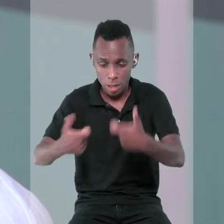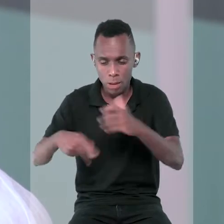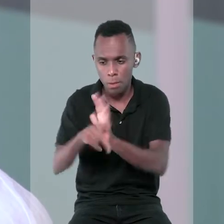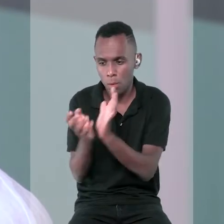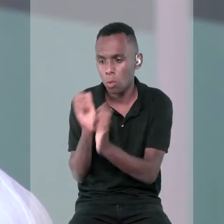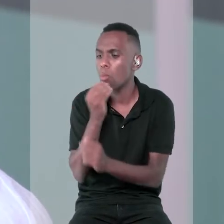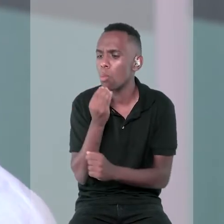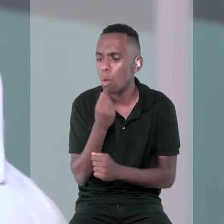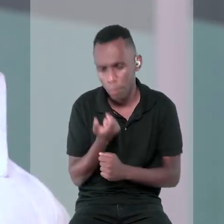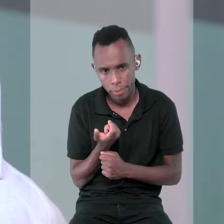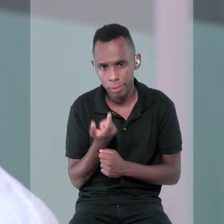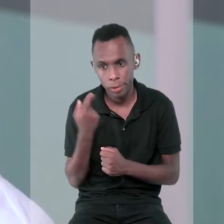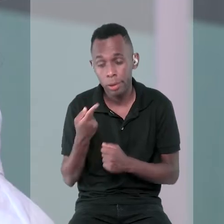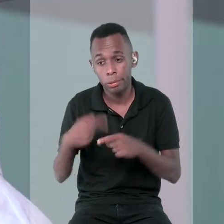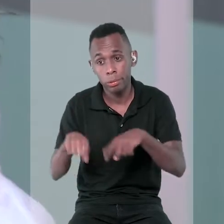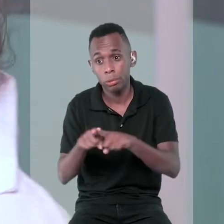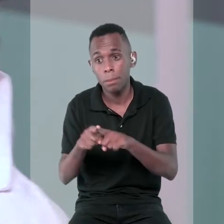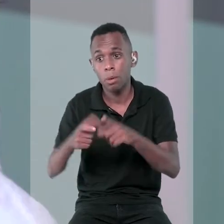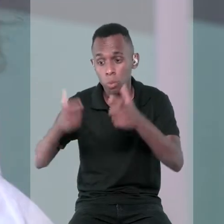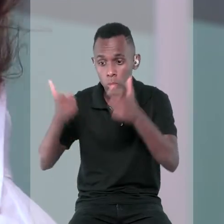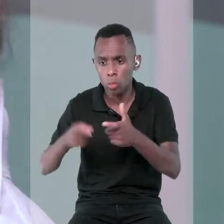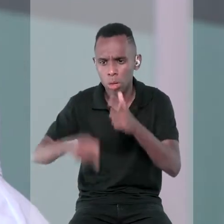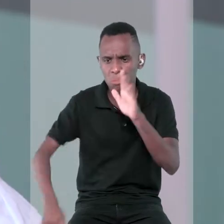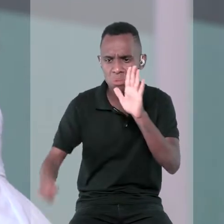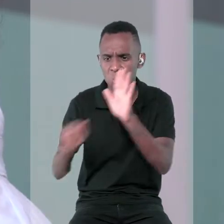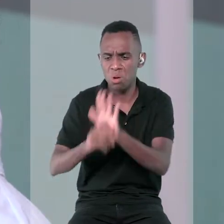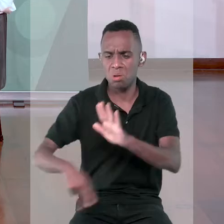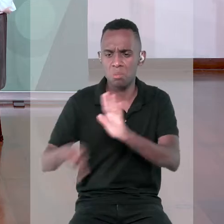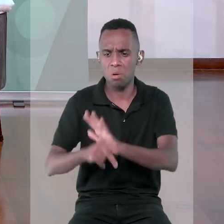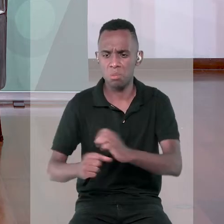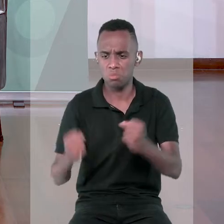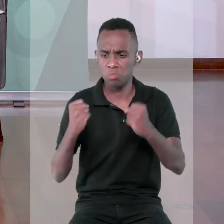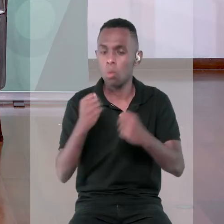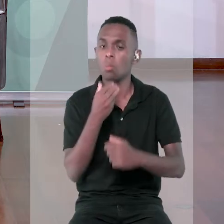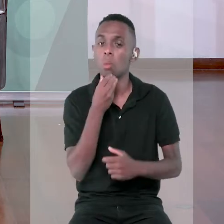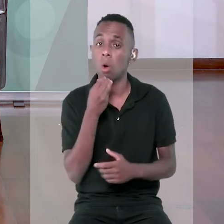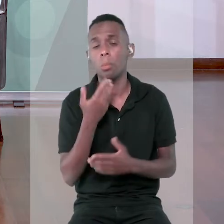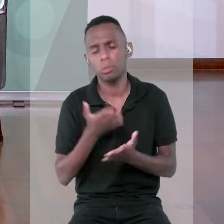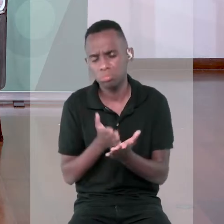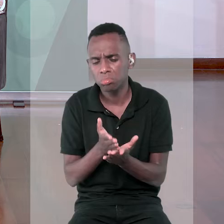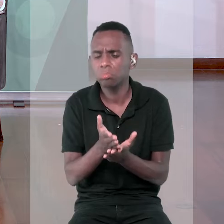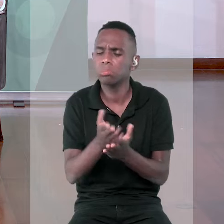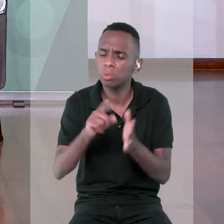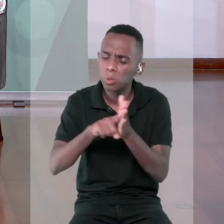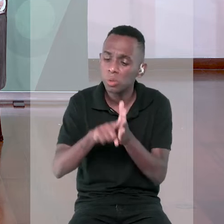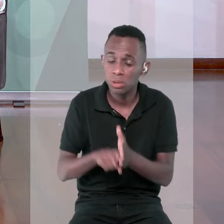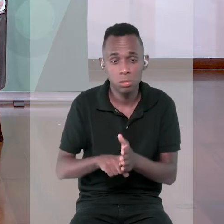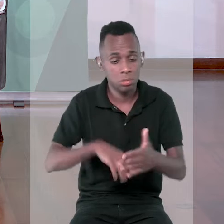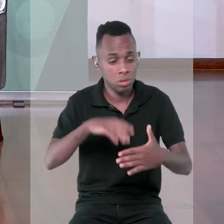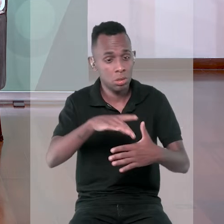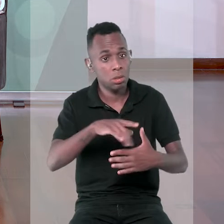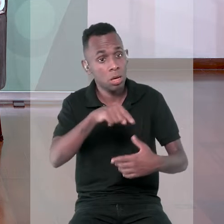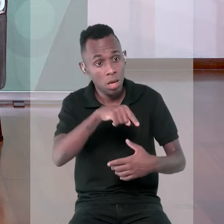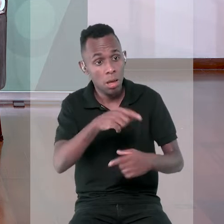dos homens e era, inclusive, o lugar da identidade do masculino. Né? Então, foi um pouco por aí. ela era a primeira e